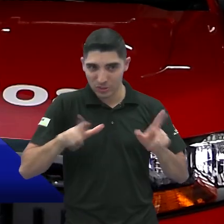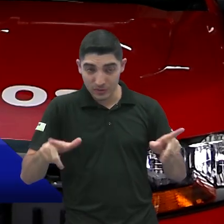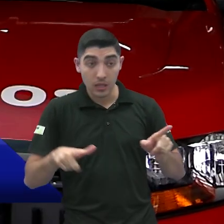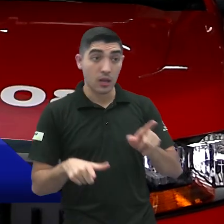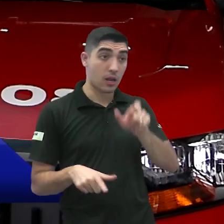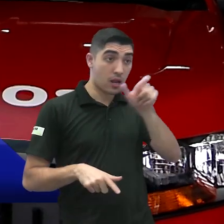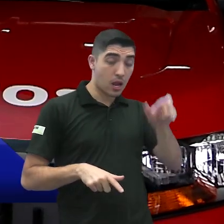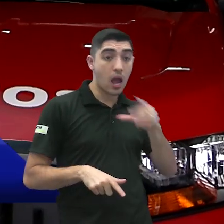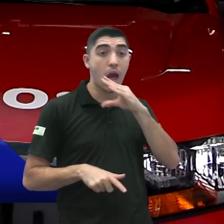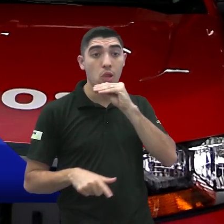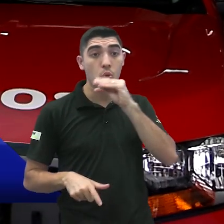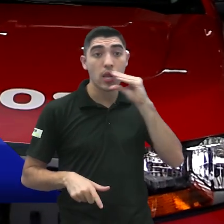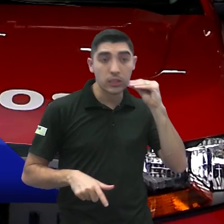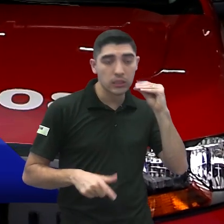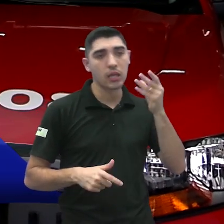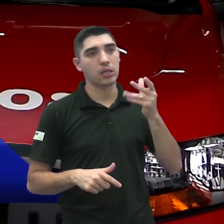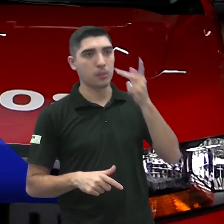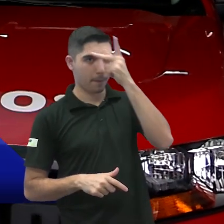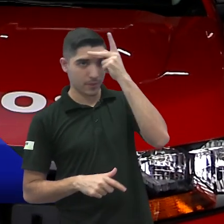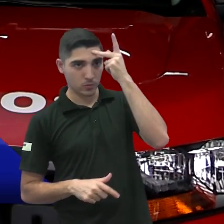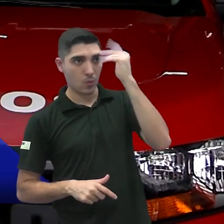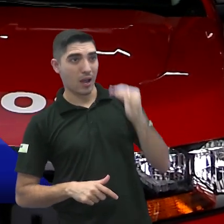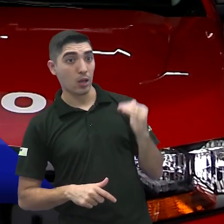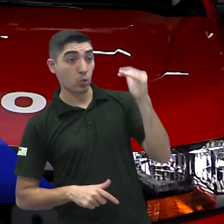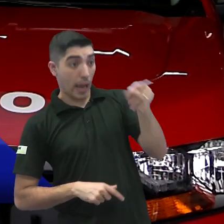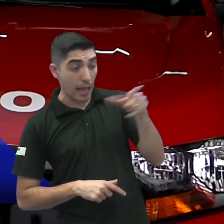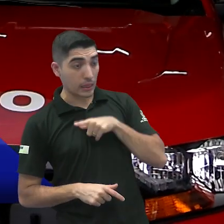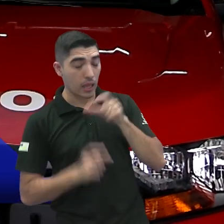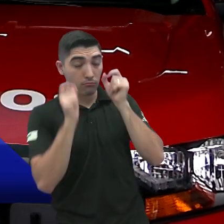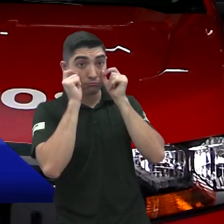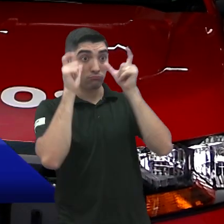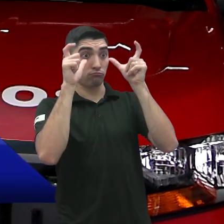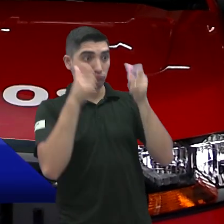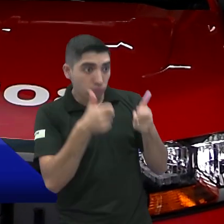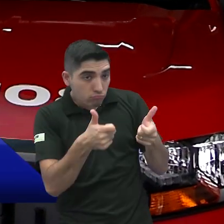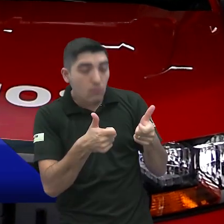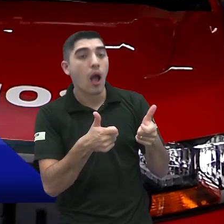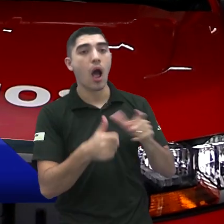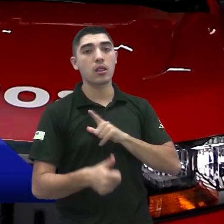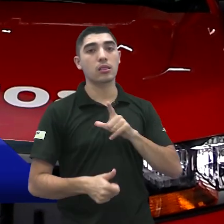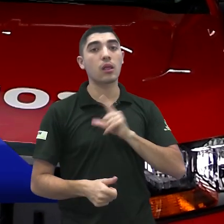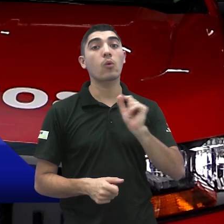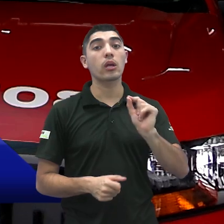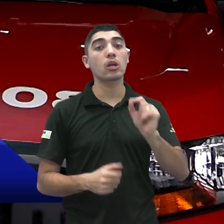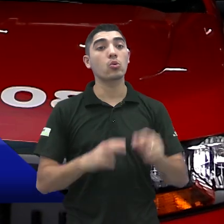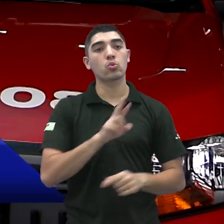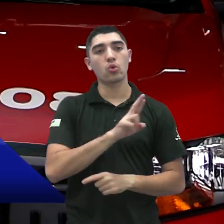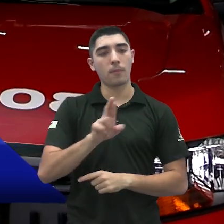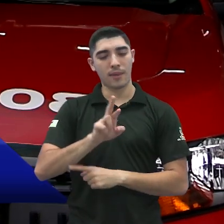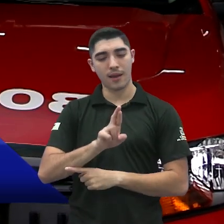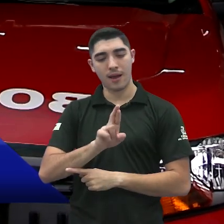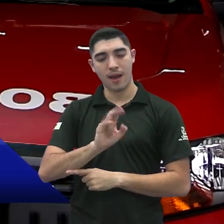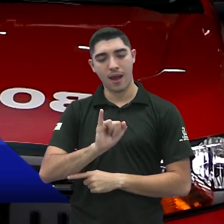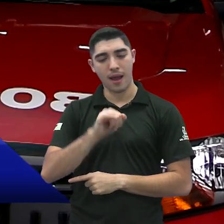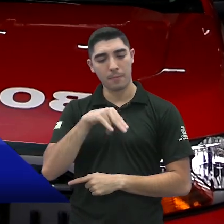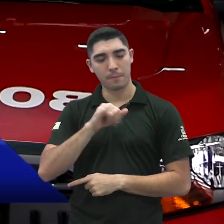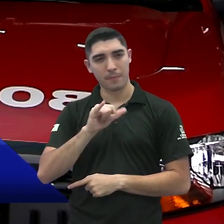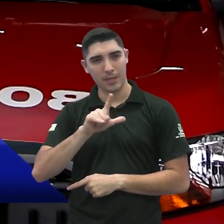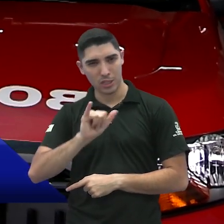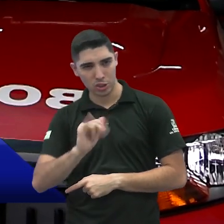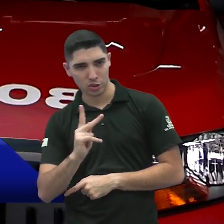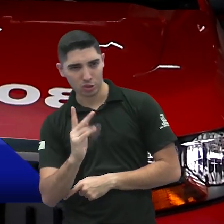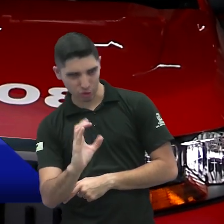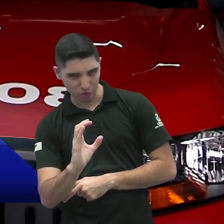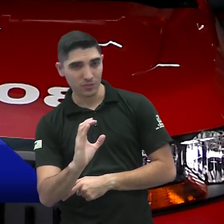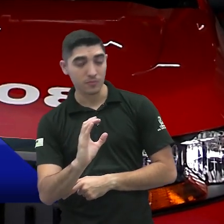recém-nascido. Para o adulto, adolescente, que está consciente, nós realizaremos uma manobra chamada manobra de Heimlich.